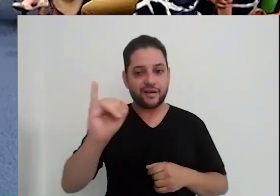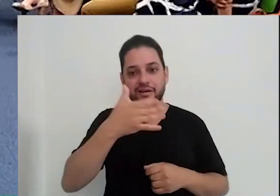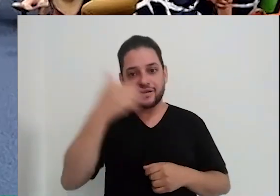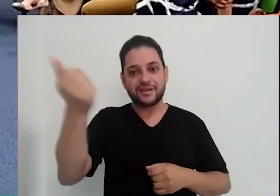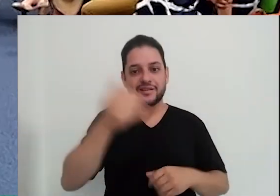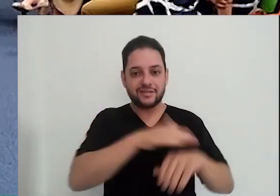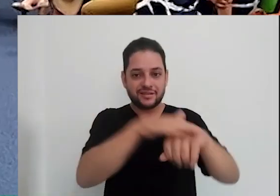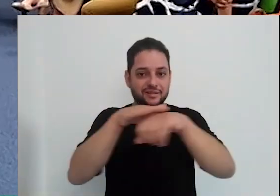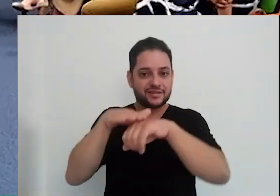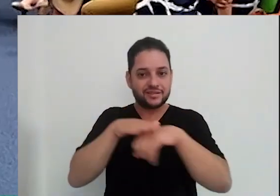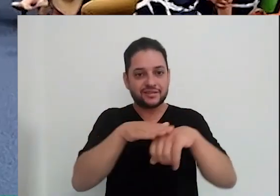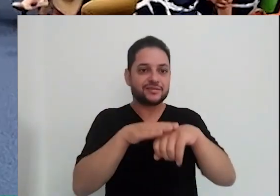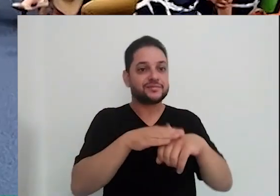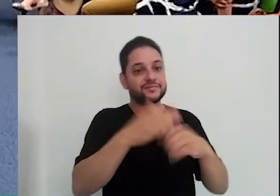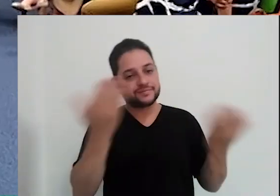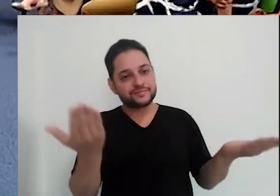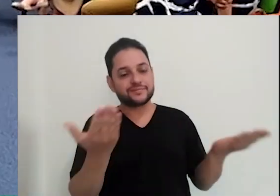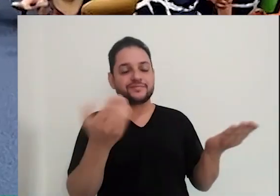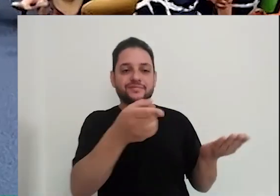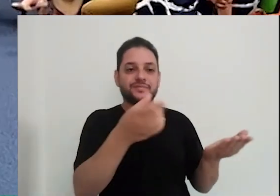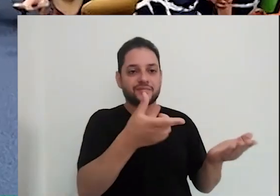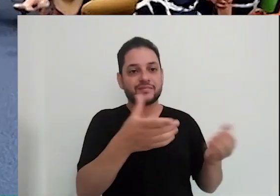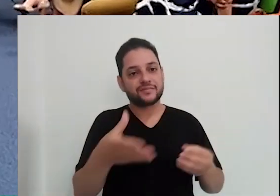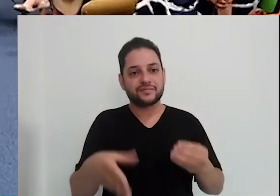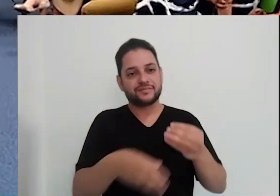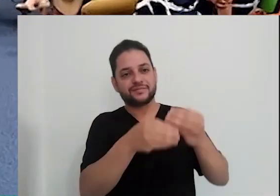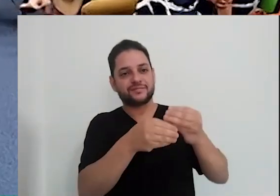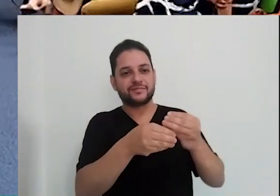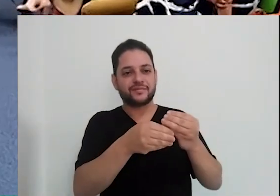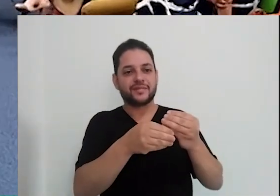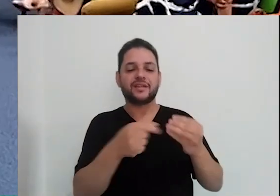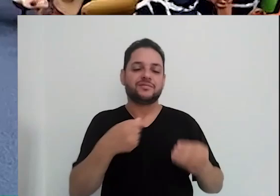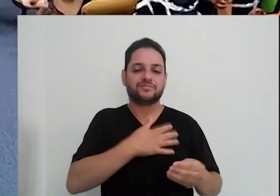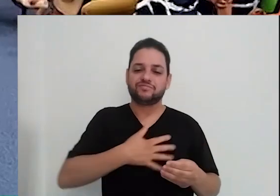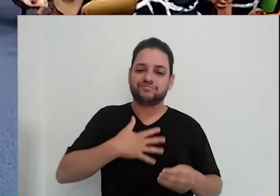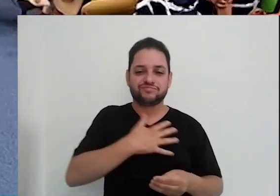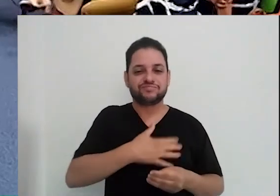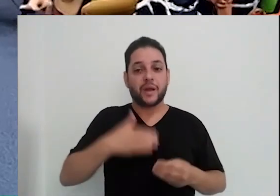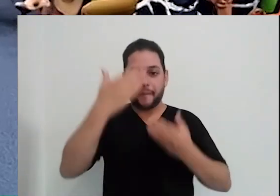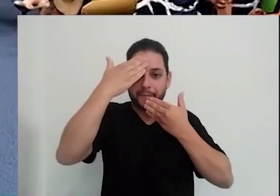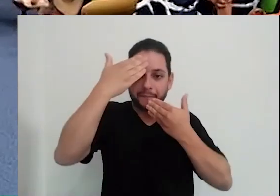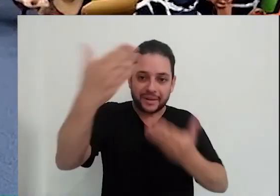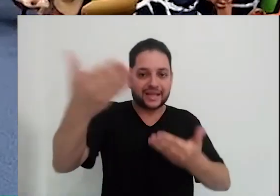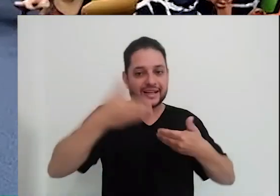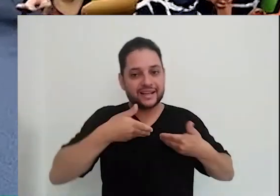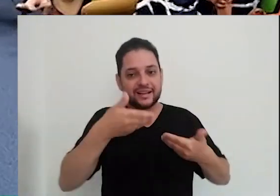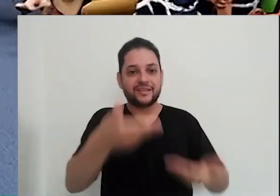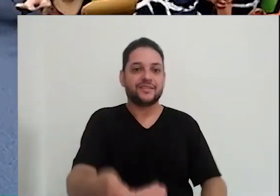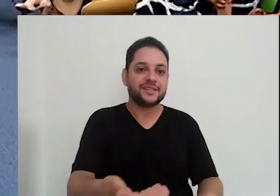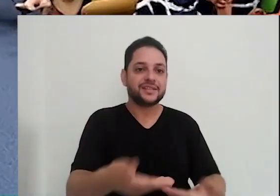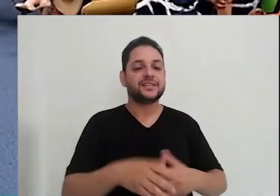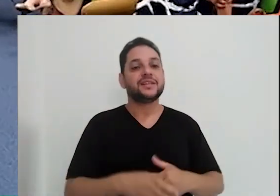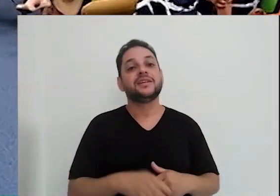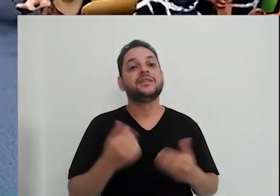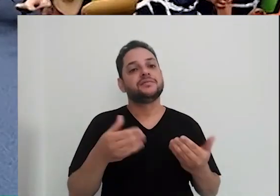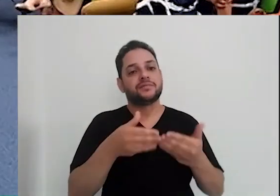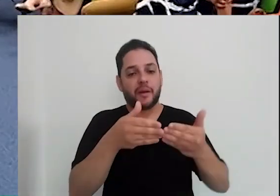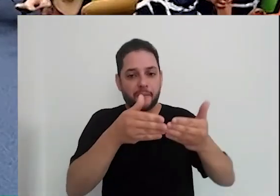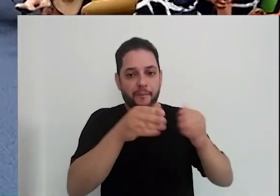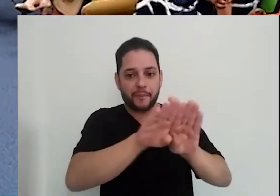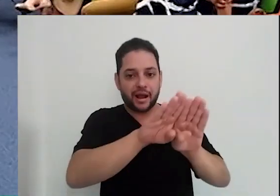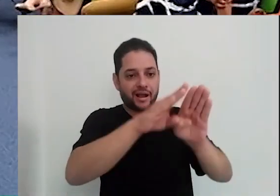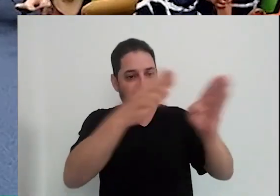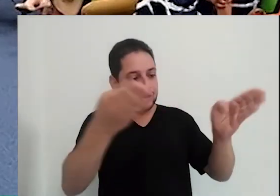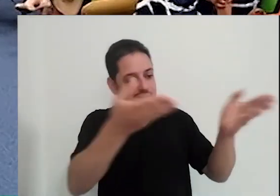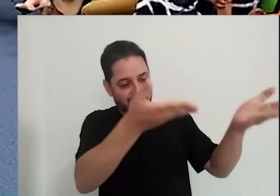acrescentar alguma coisa no f não acho que não não acho que não adorei Obrigada obrigada pelo convite bom estamos de portas abertas aqui para